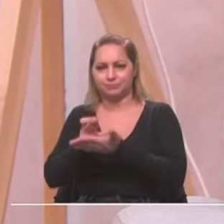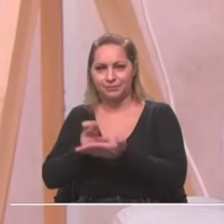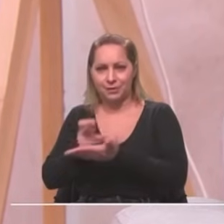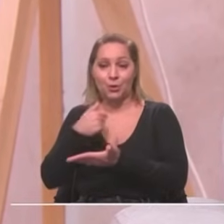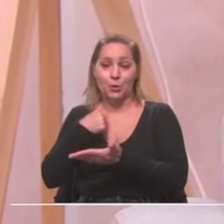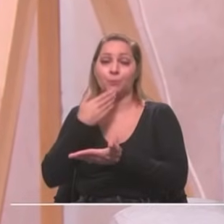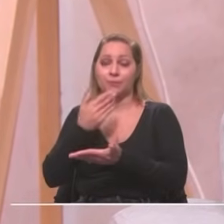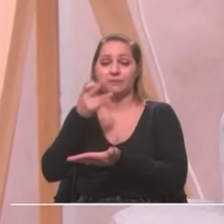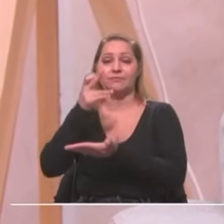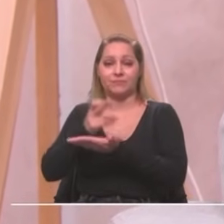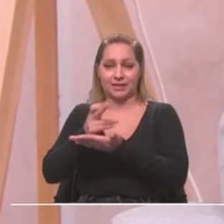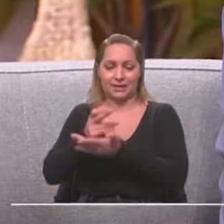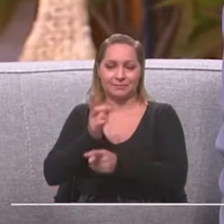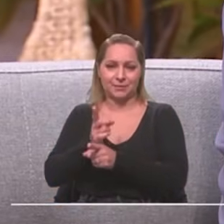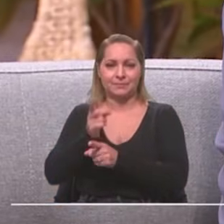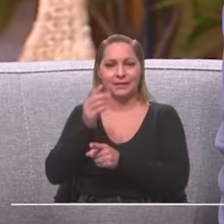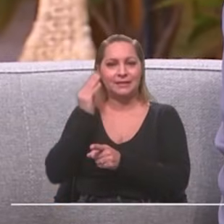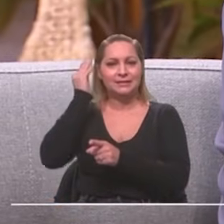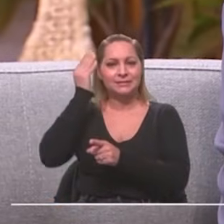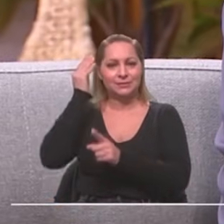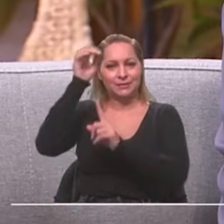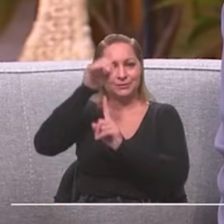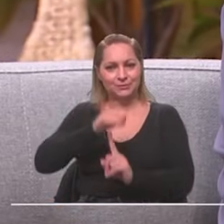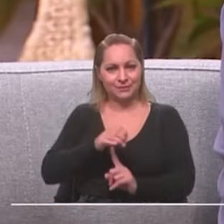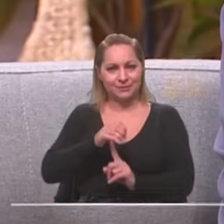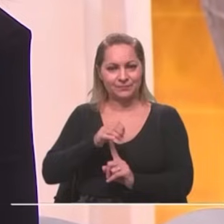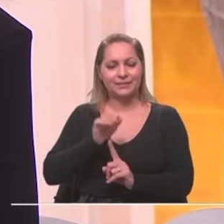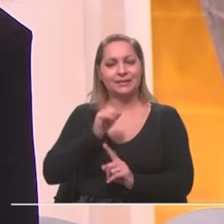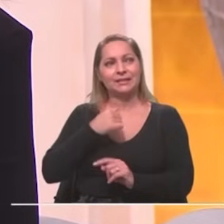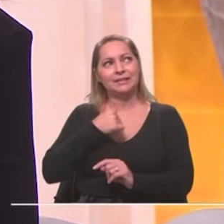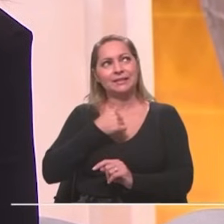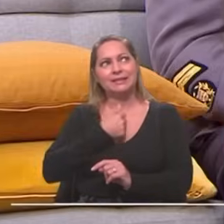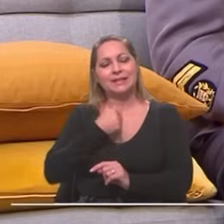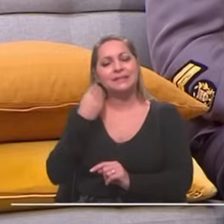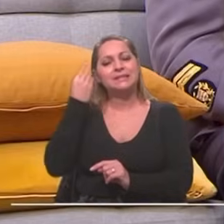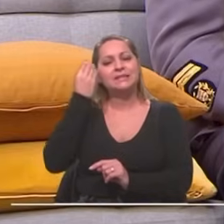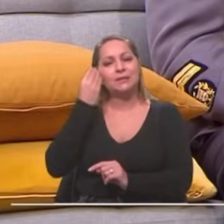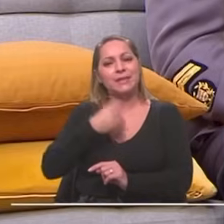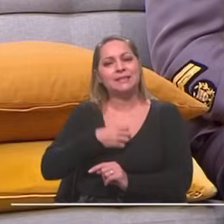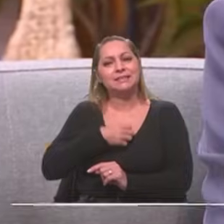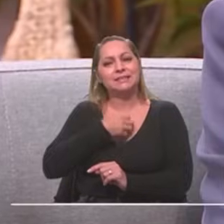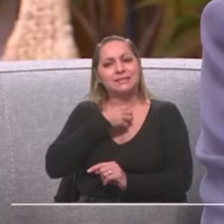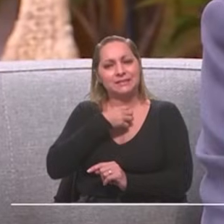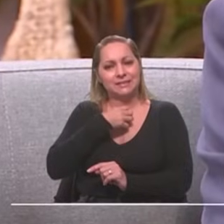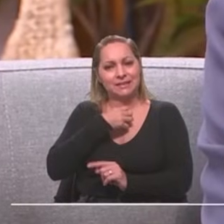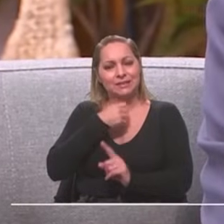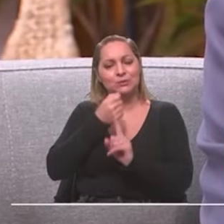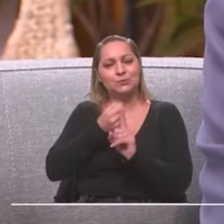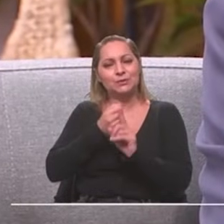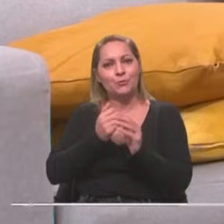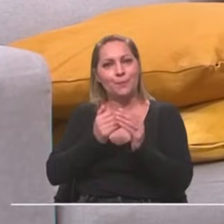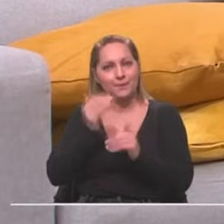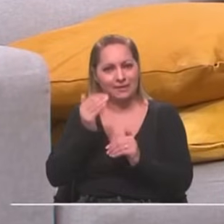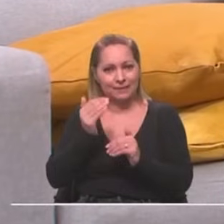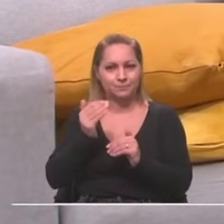ser definitiva. E tem saudades dos saltos? Tenho saudades da sensação de ultrapassar o desafio,